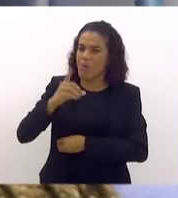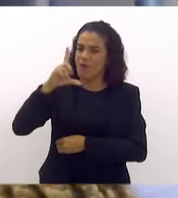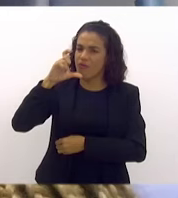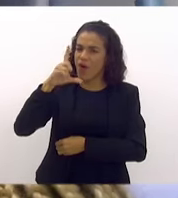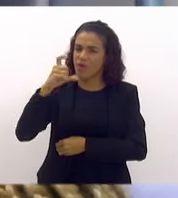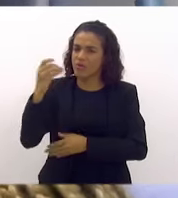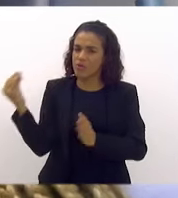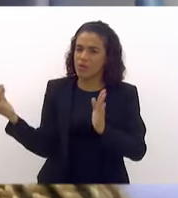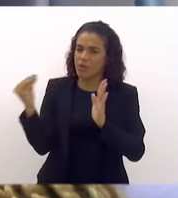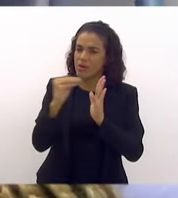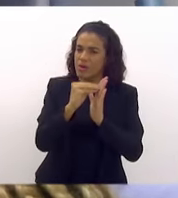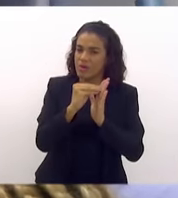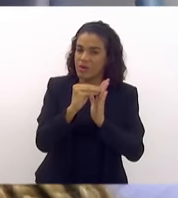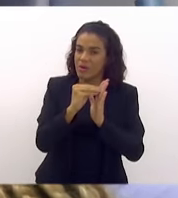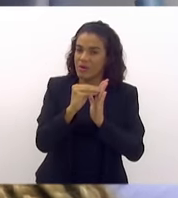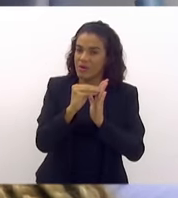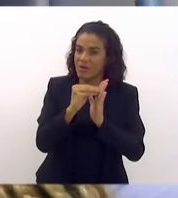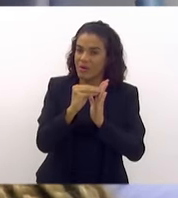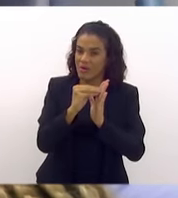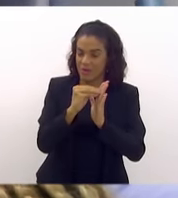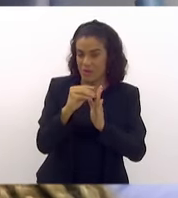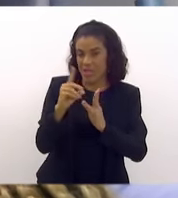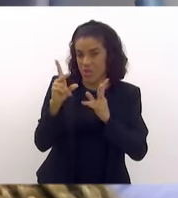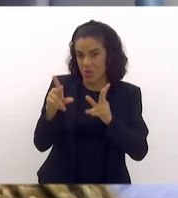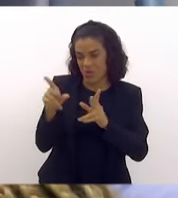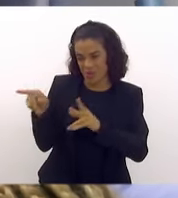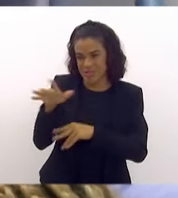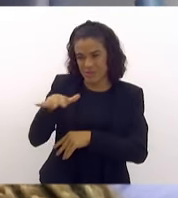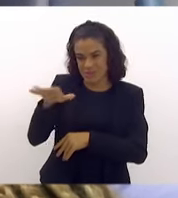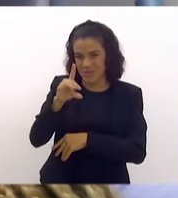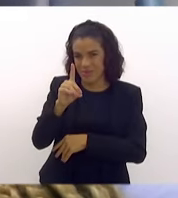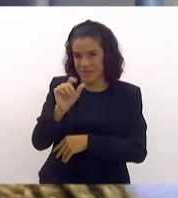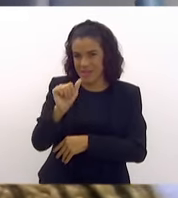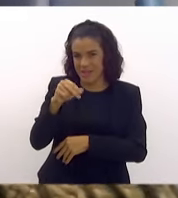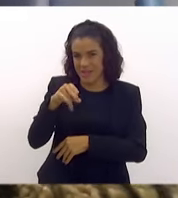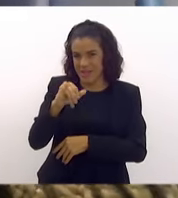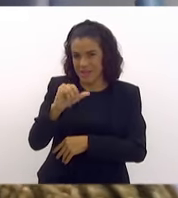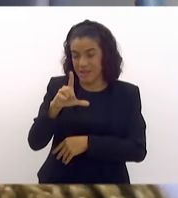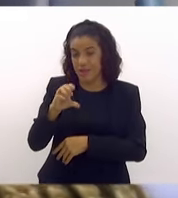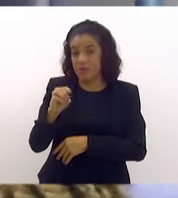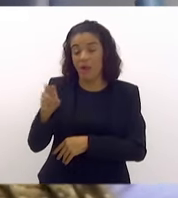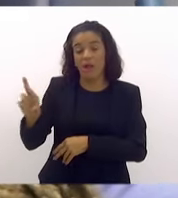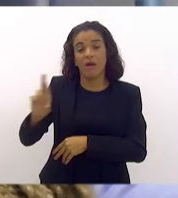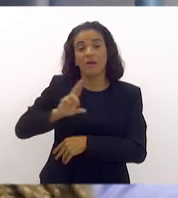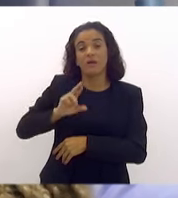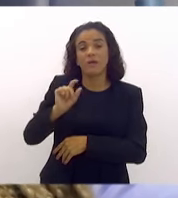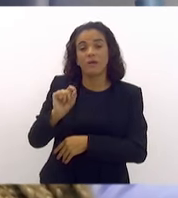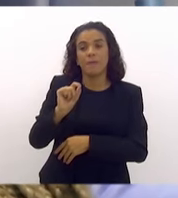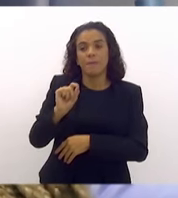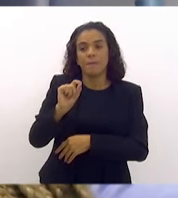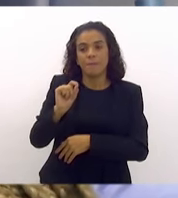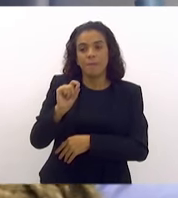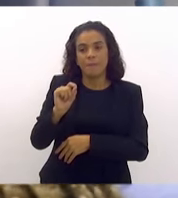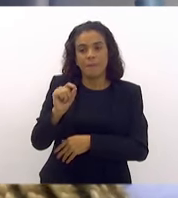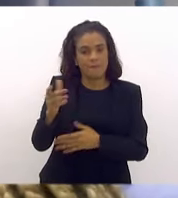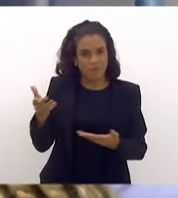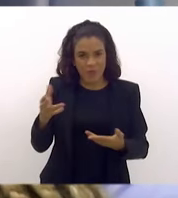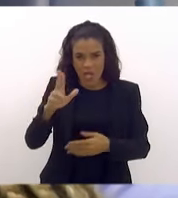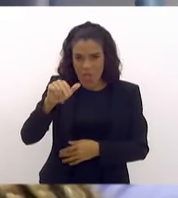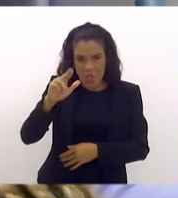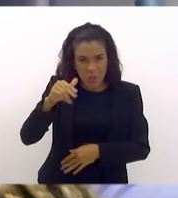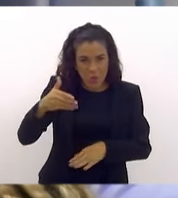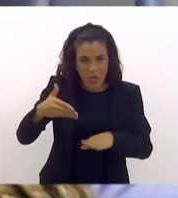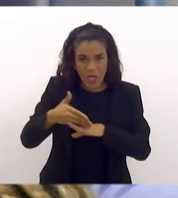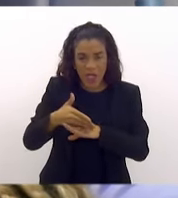aqui que fosse no caso do do Danilo e ela nos disse ah como ele não parou não passou aqui